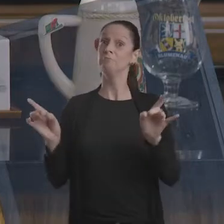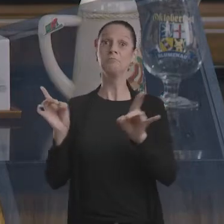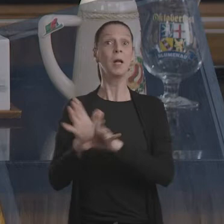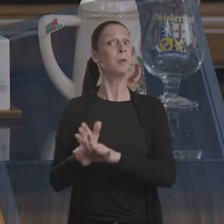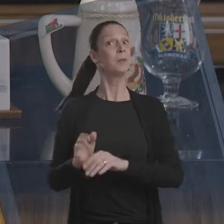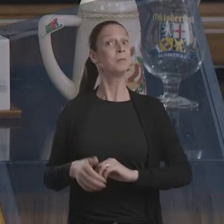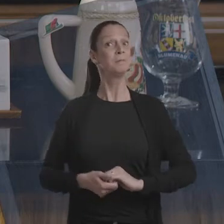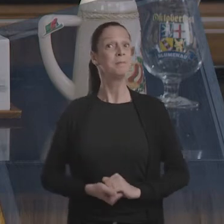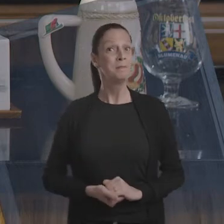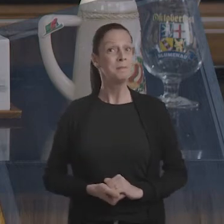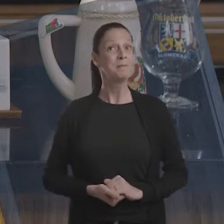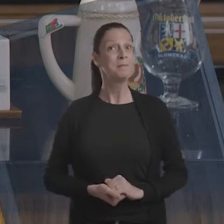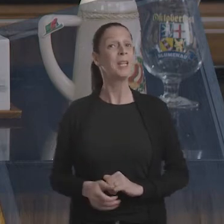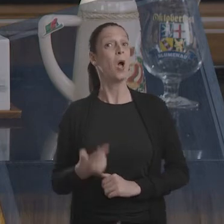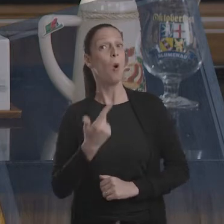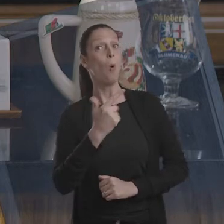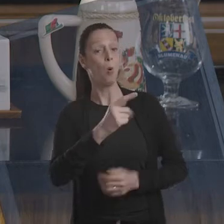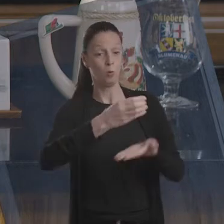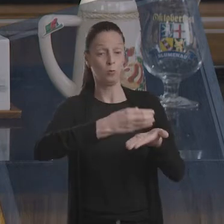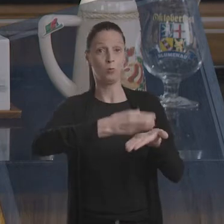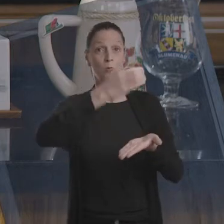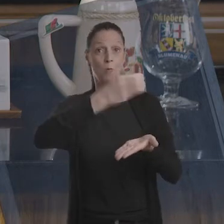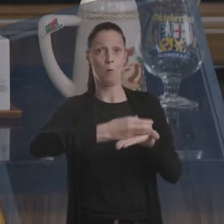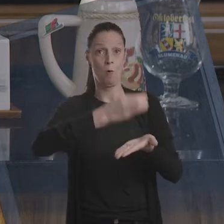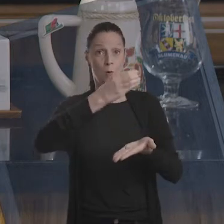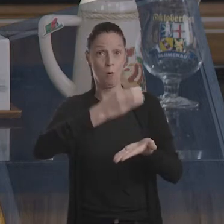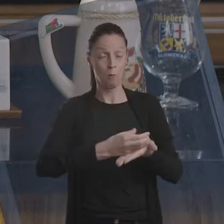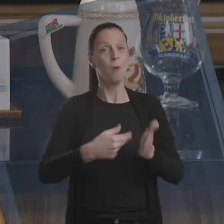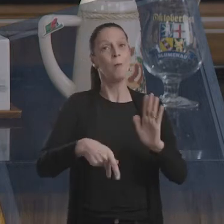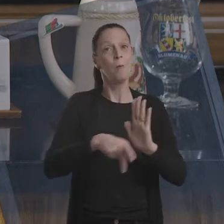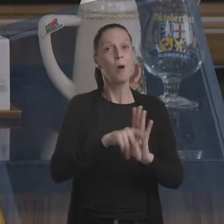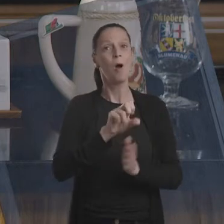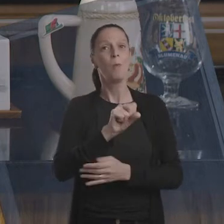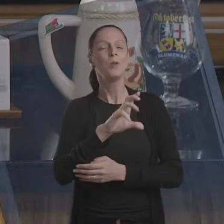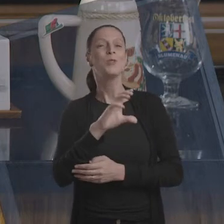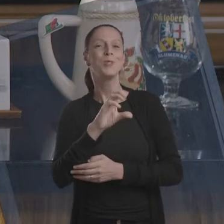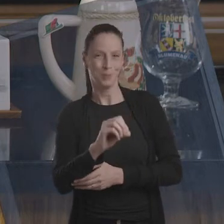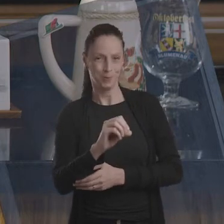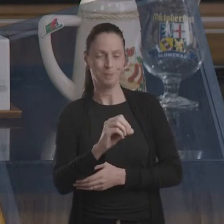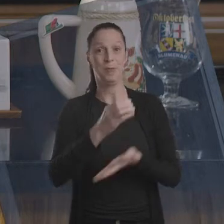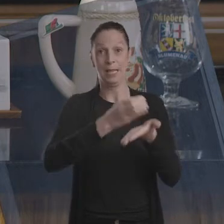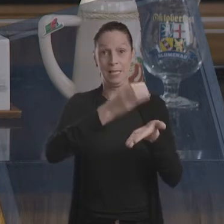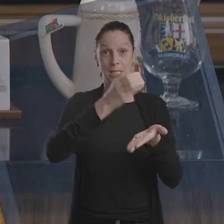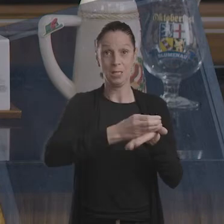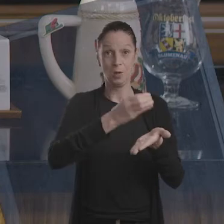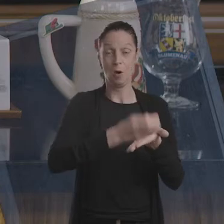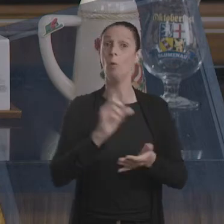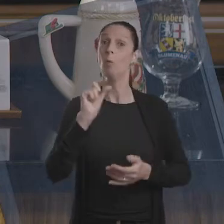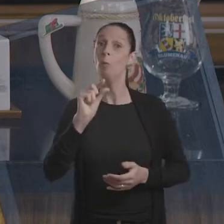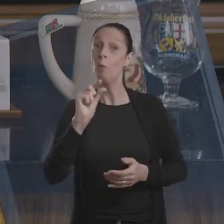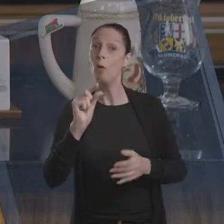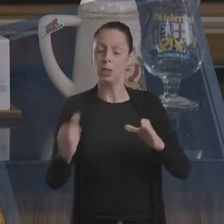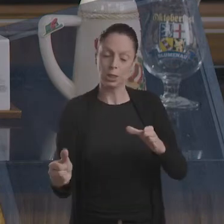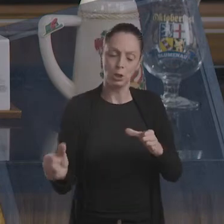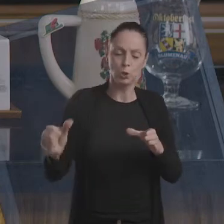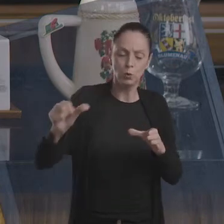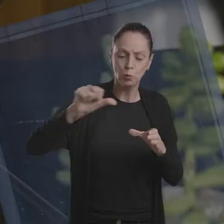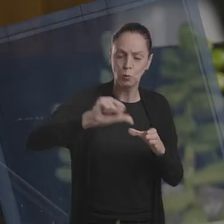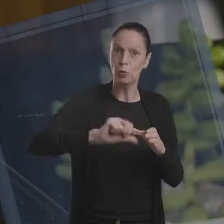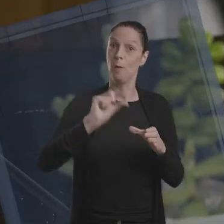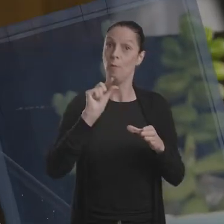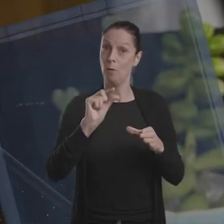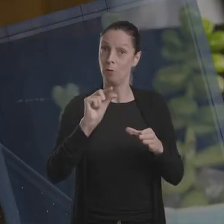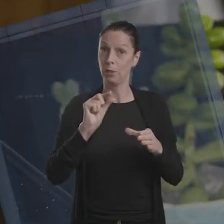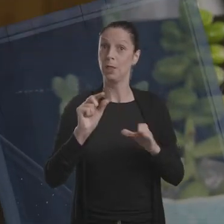Pronto. Num copinho alto de suco, vamos aqui, ó, adicionar um pouquinho do suco